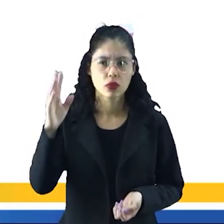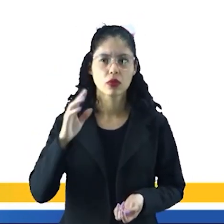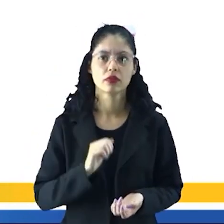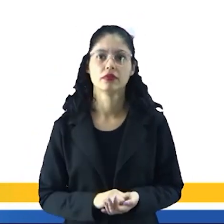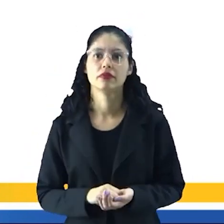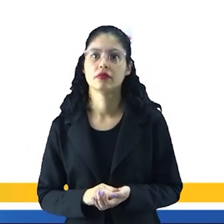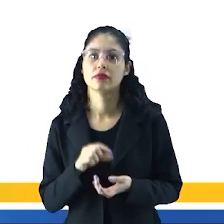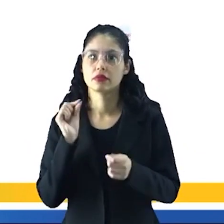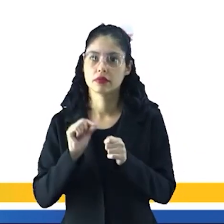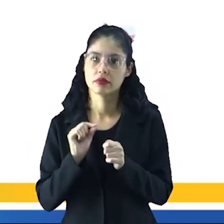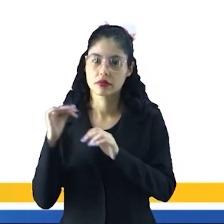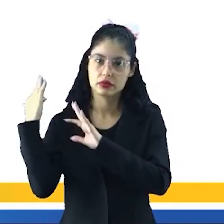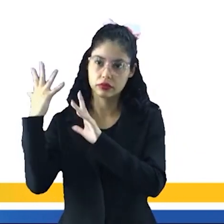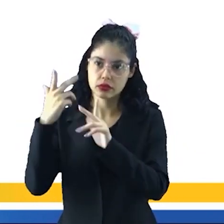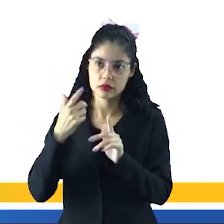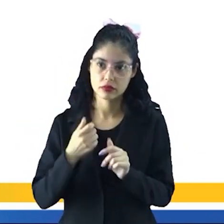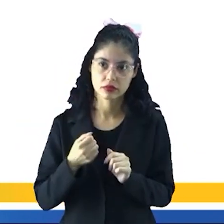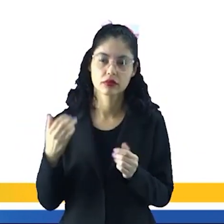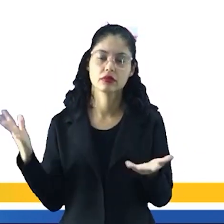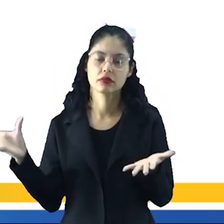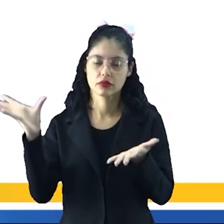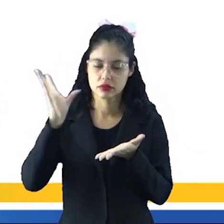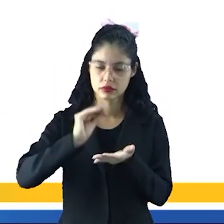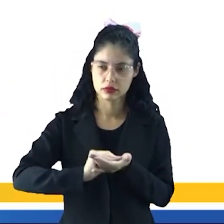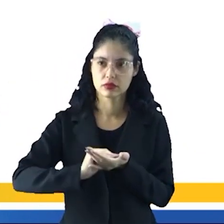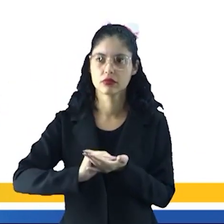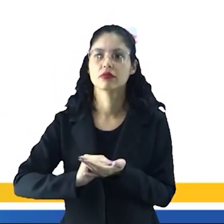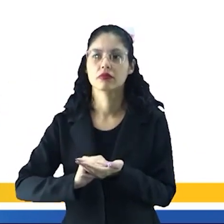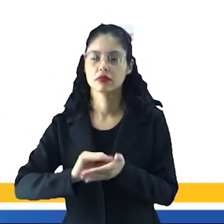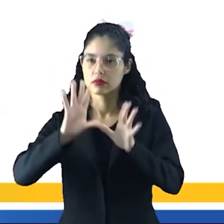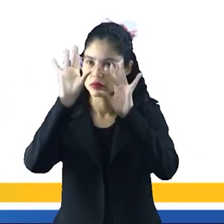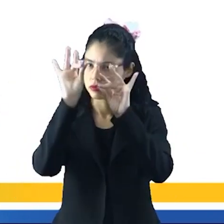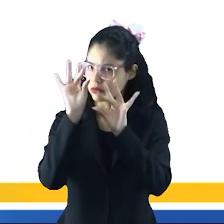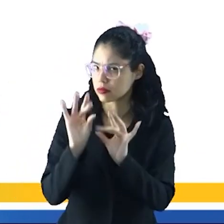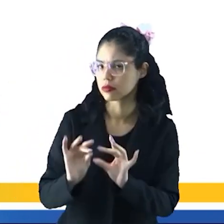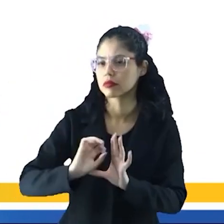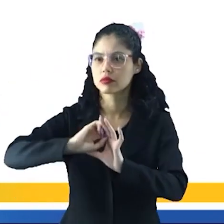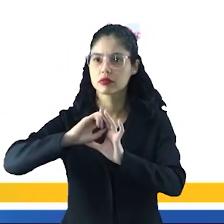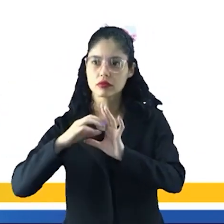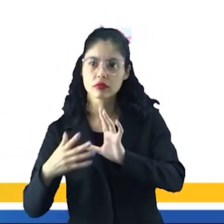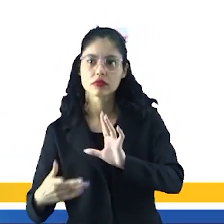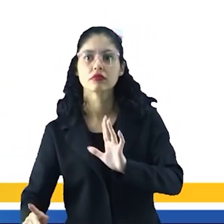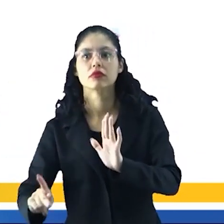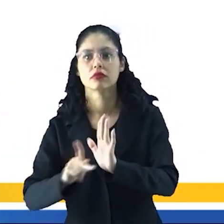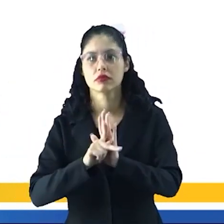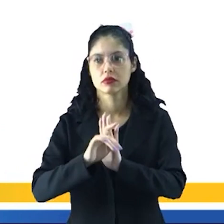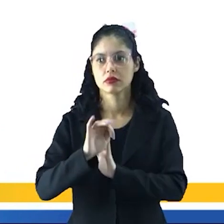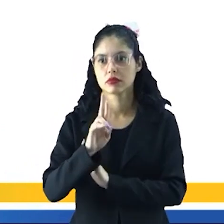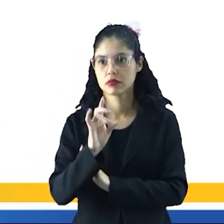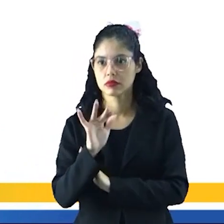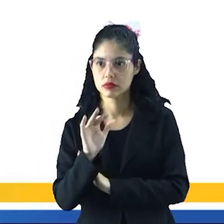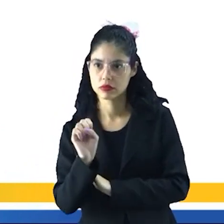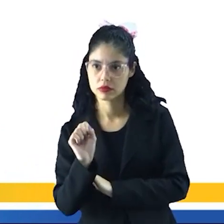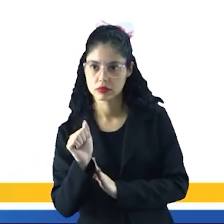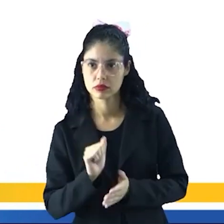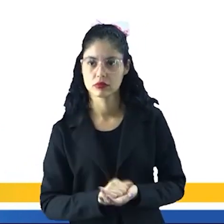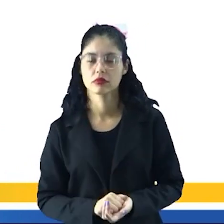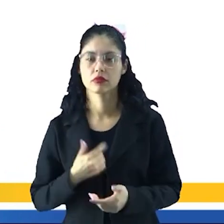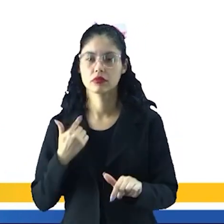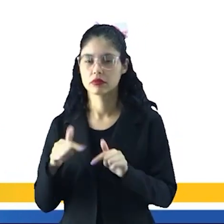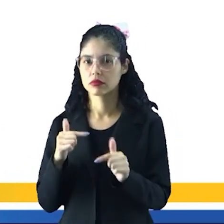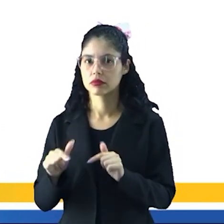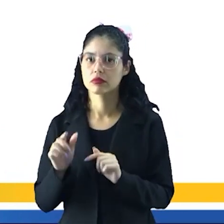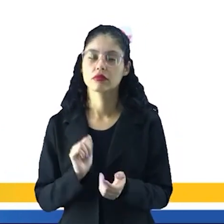sonhos. Então, ele resgata um pouquinho dessa característica, né, da obra de você